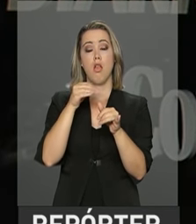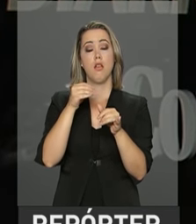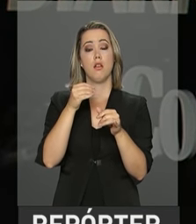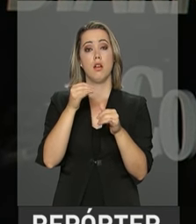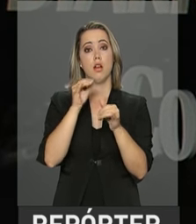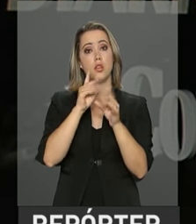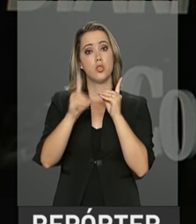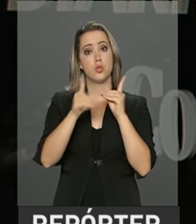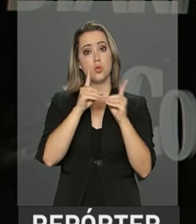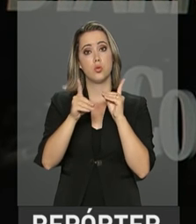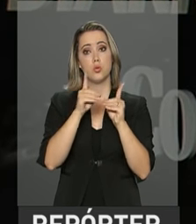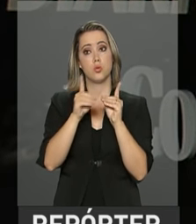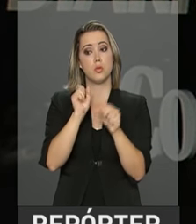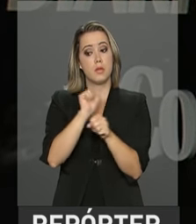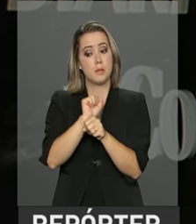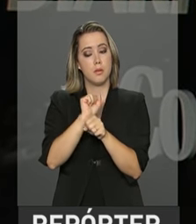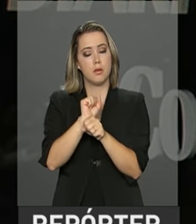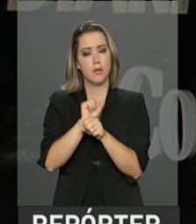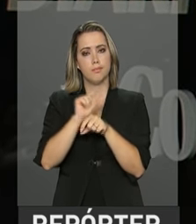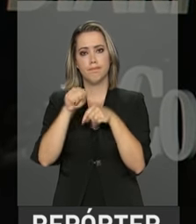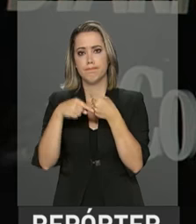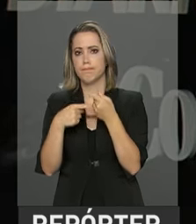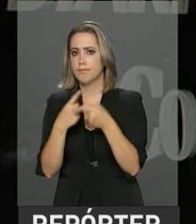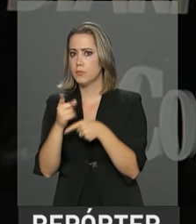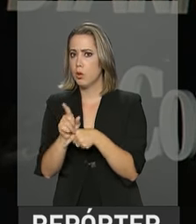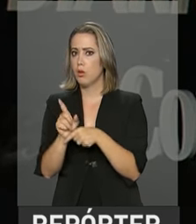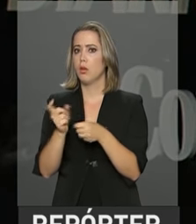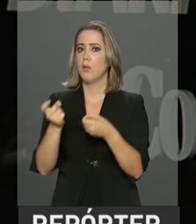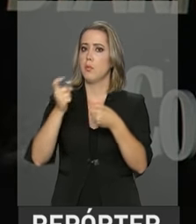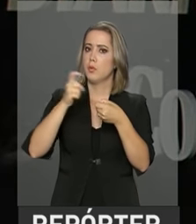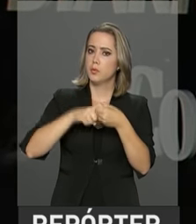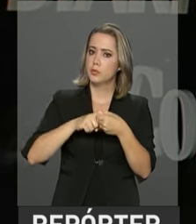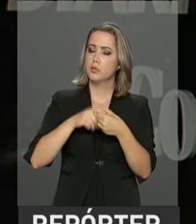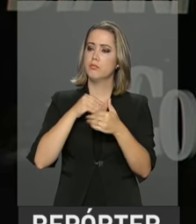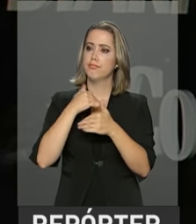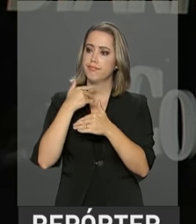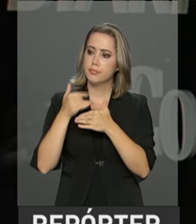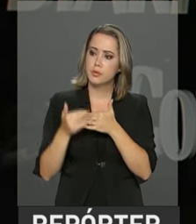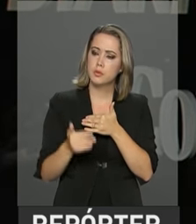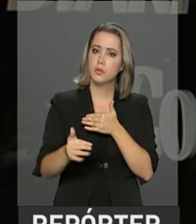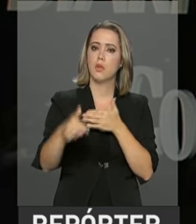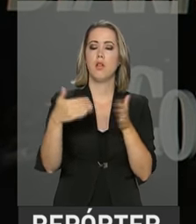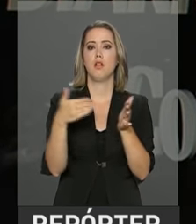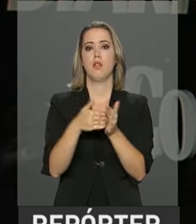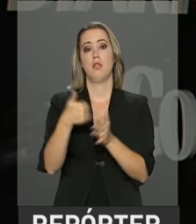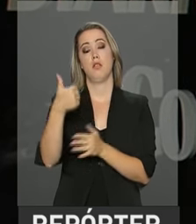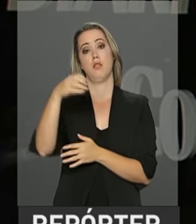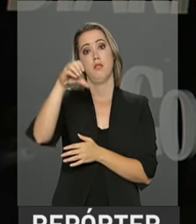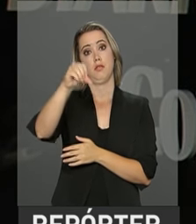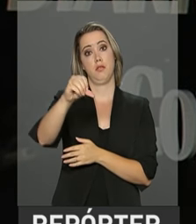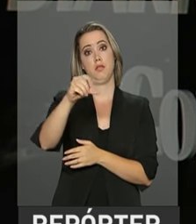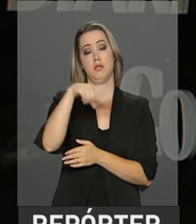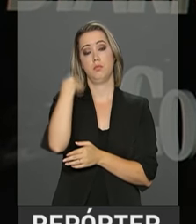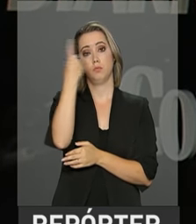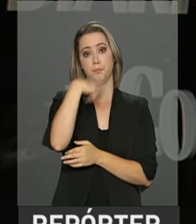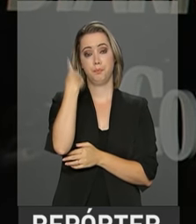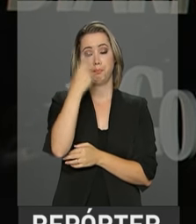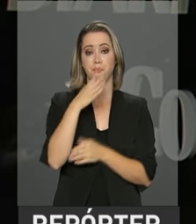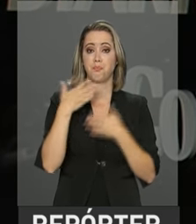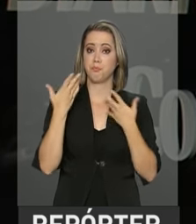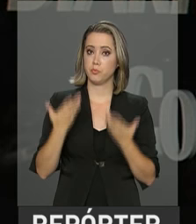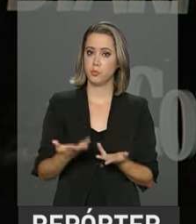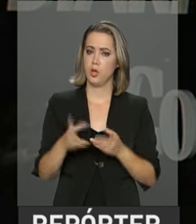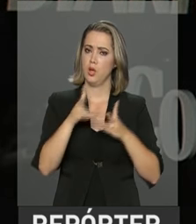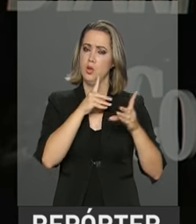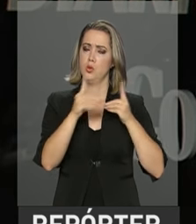devem ser interrompidas daqui a pouco para o intervalo, mas devem se estender até às 19 horas. E